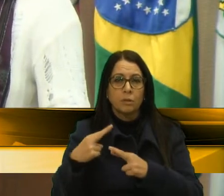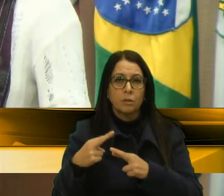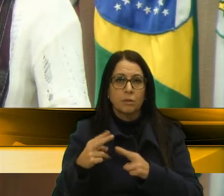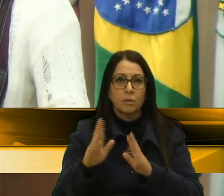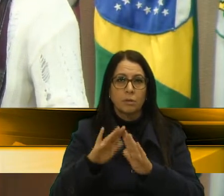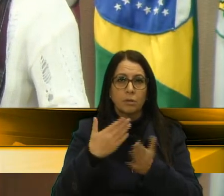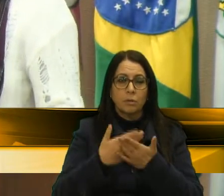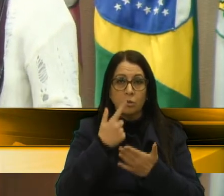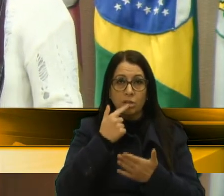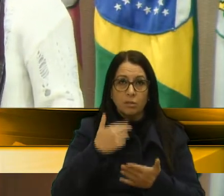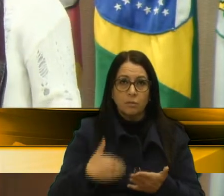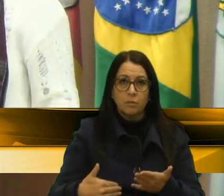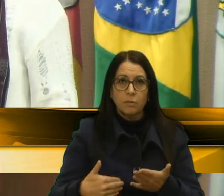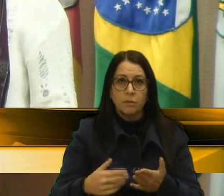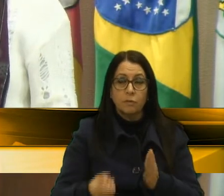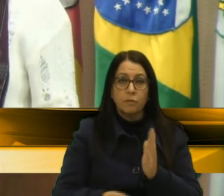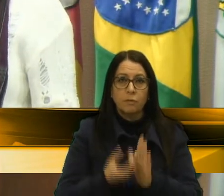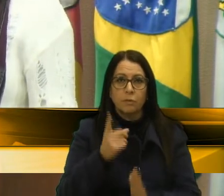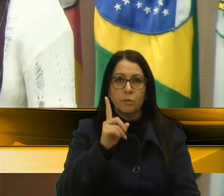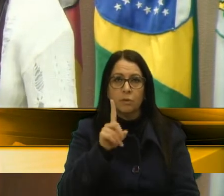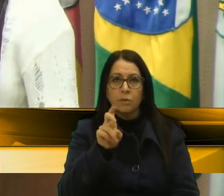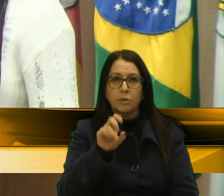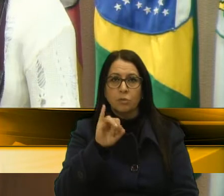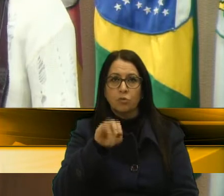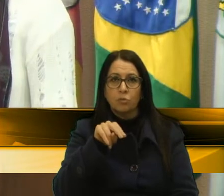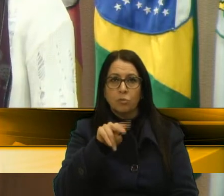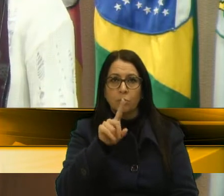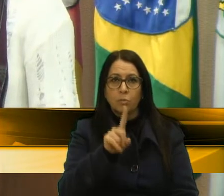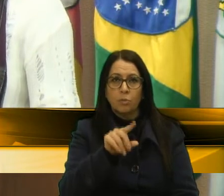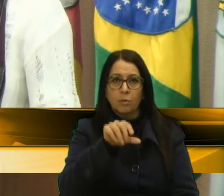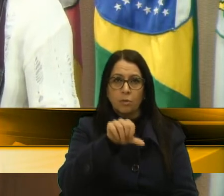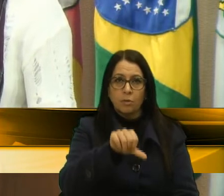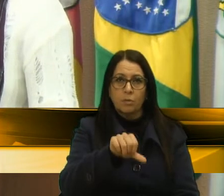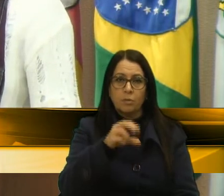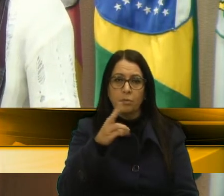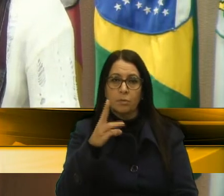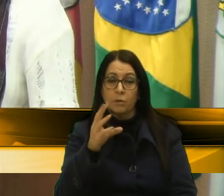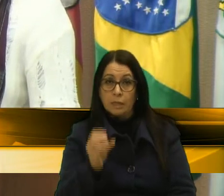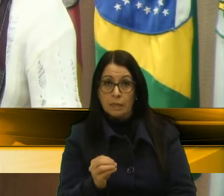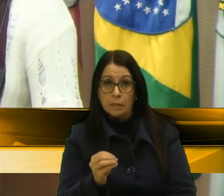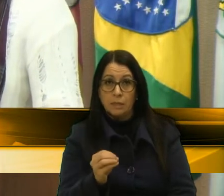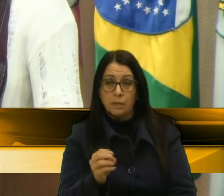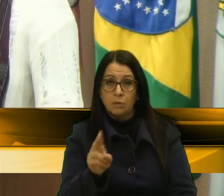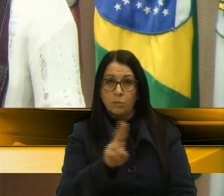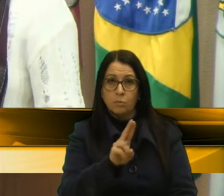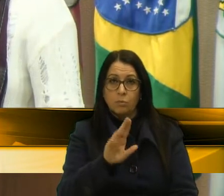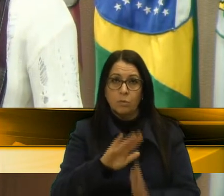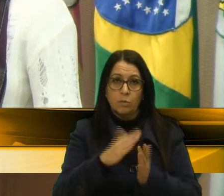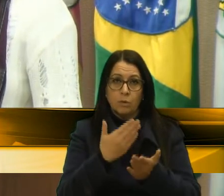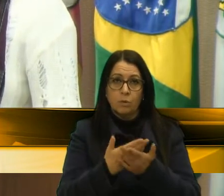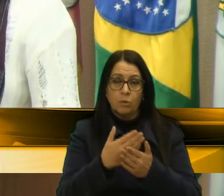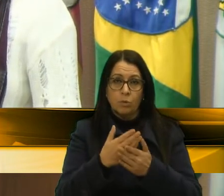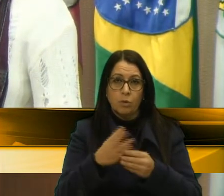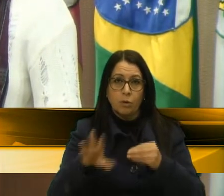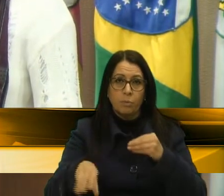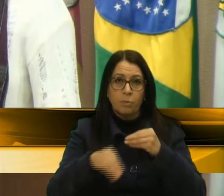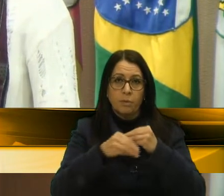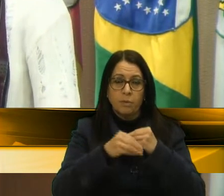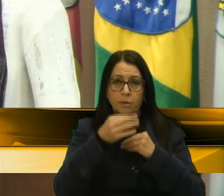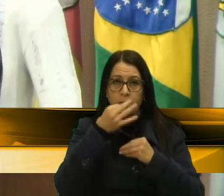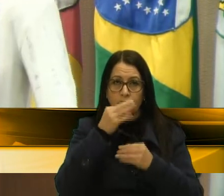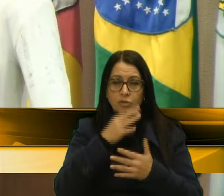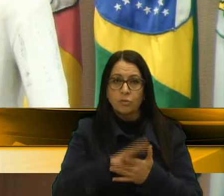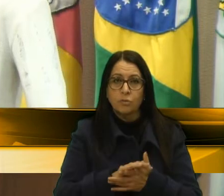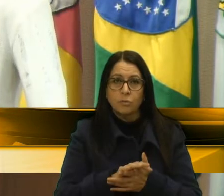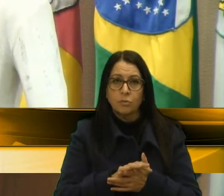de Mendonça, ele foi fundado em 15 de junho de 1930, com o nome Escola Complementar de Caxias do Sul,